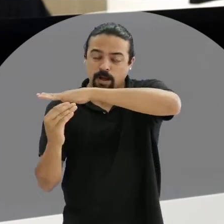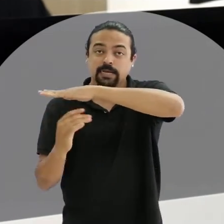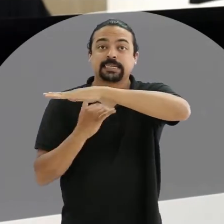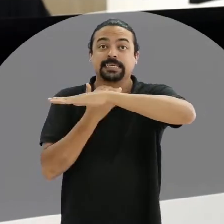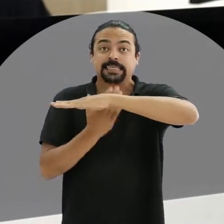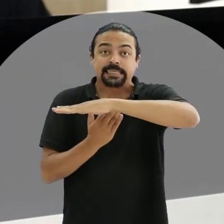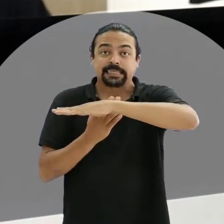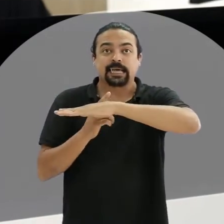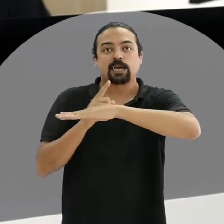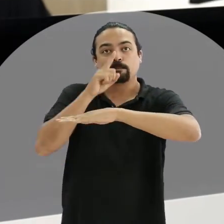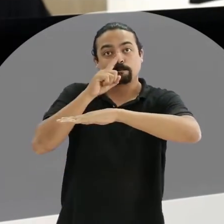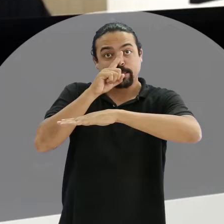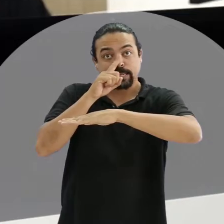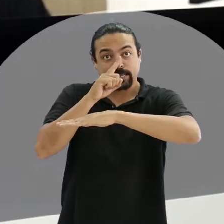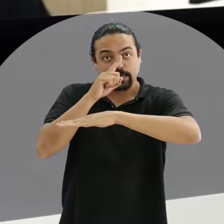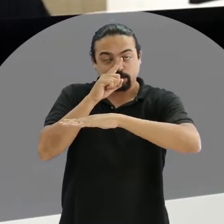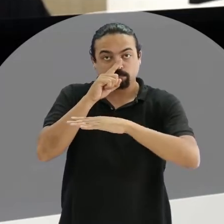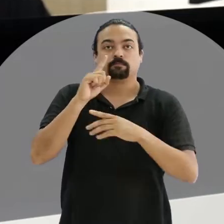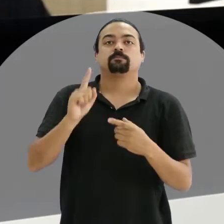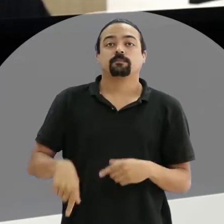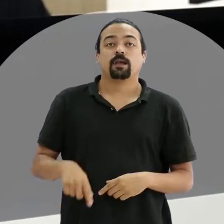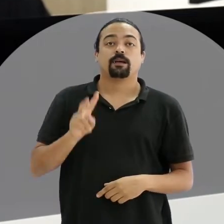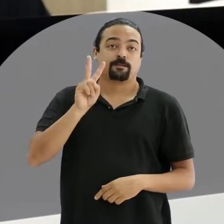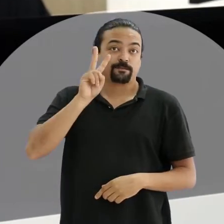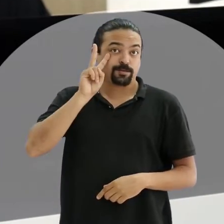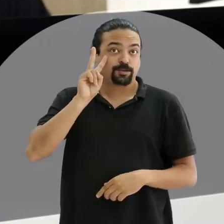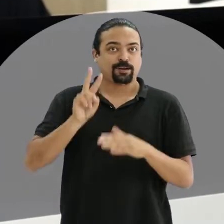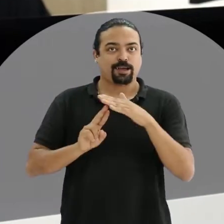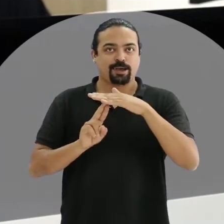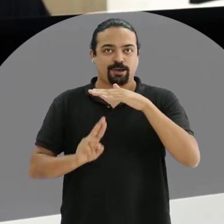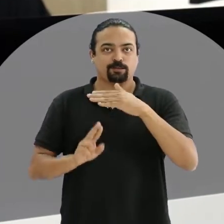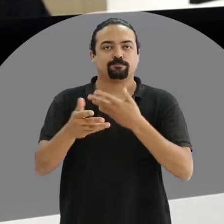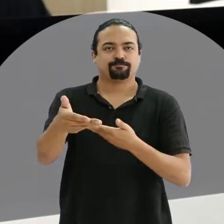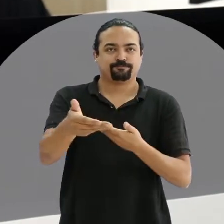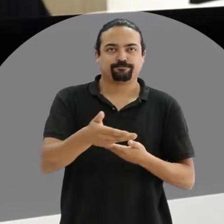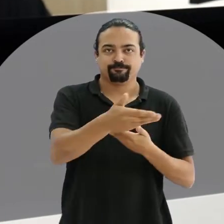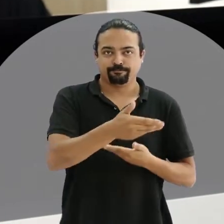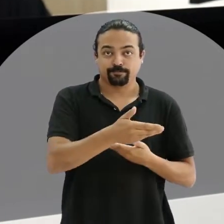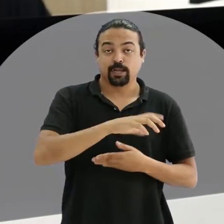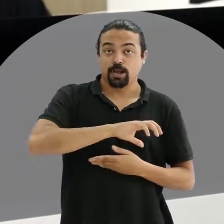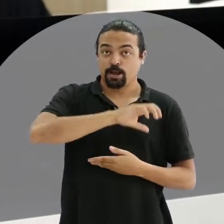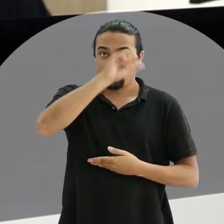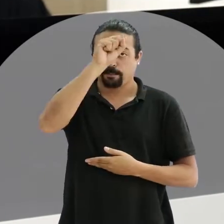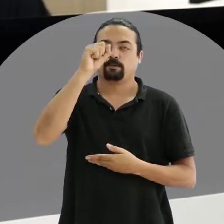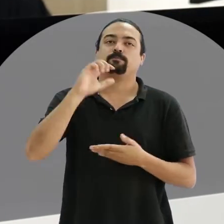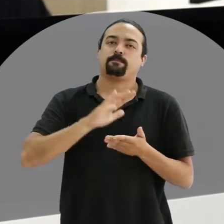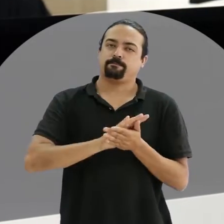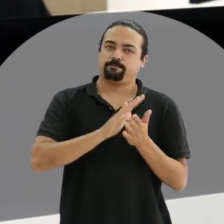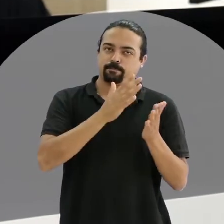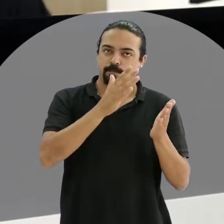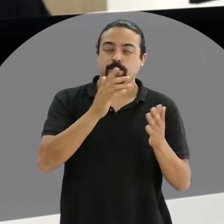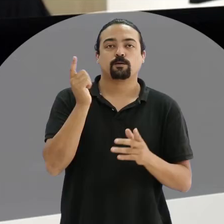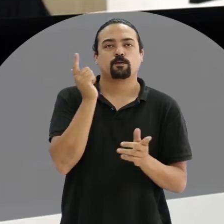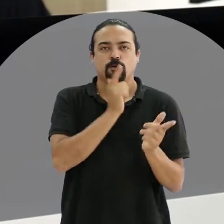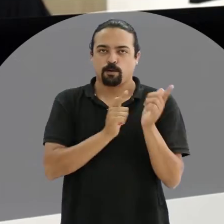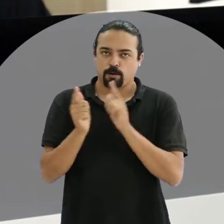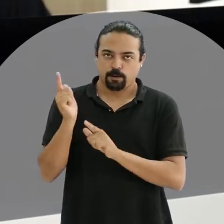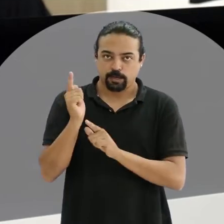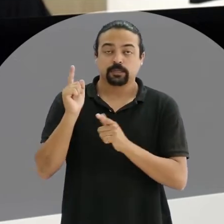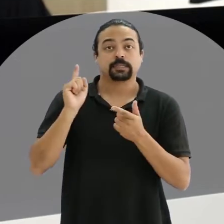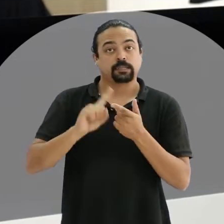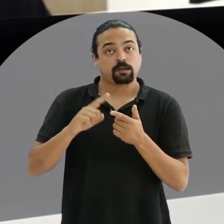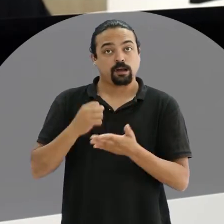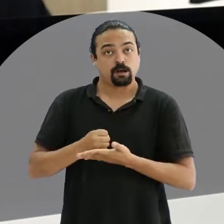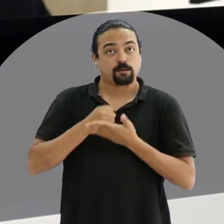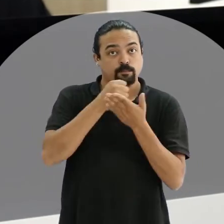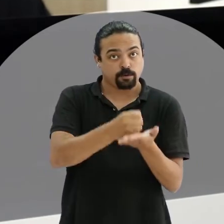estrutura? Recebidos pelo reitor Virgílio Araripe, os vencedores do Campus Fortaleza foram parabenizados pelas